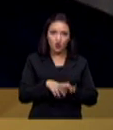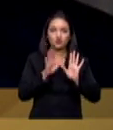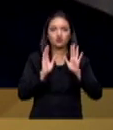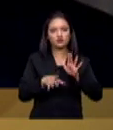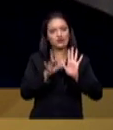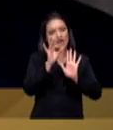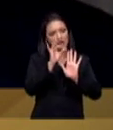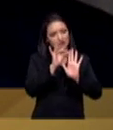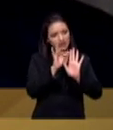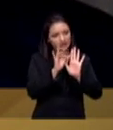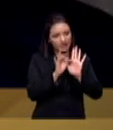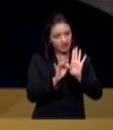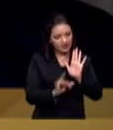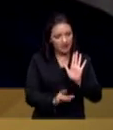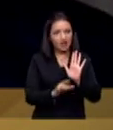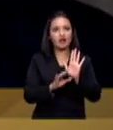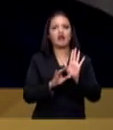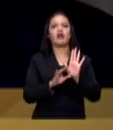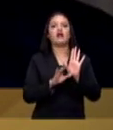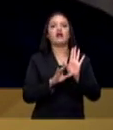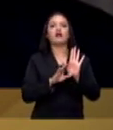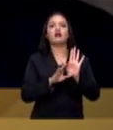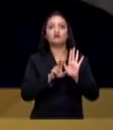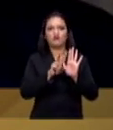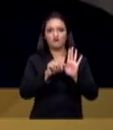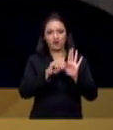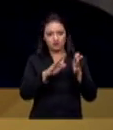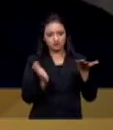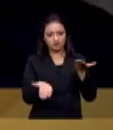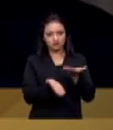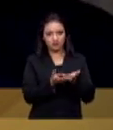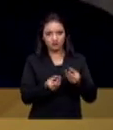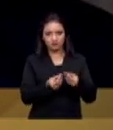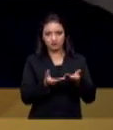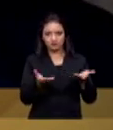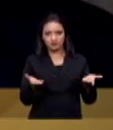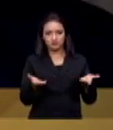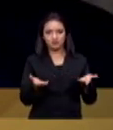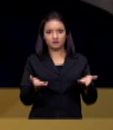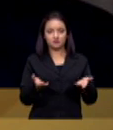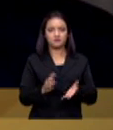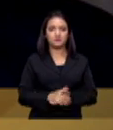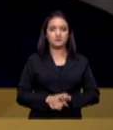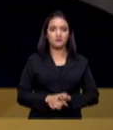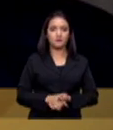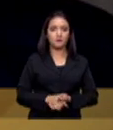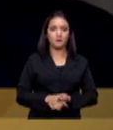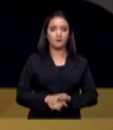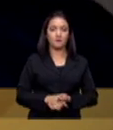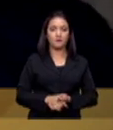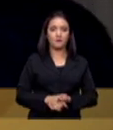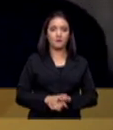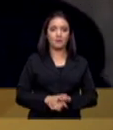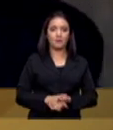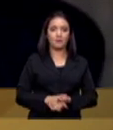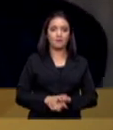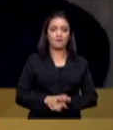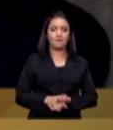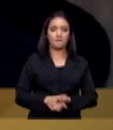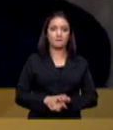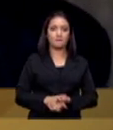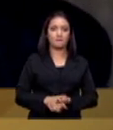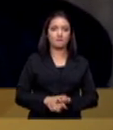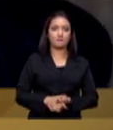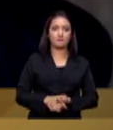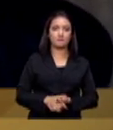fundamentos respectivos e que irei juntar aos autos, e que se